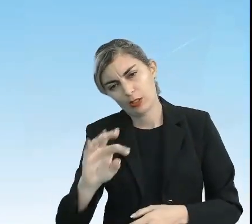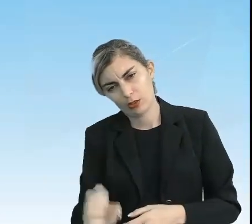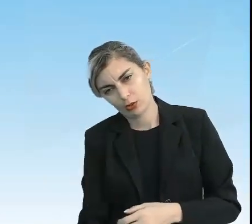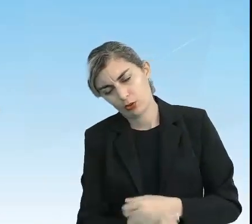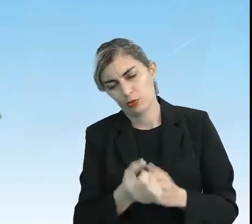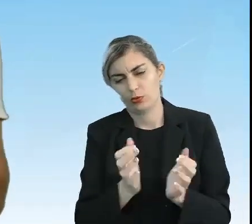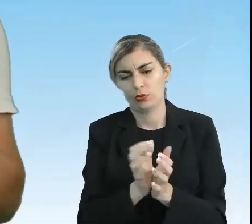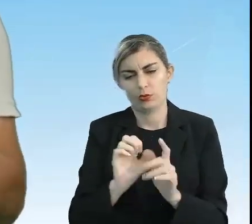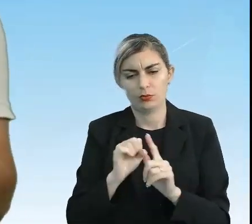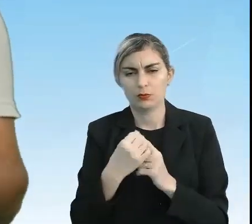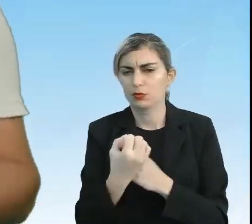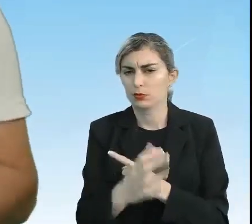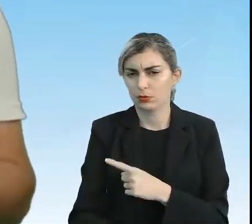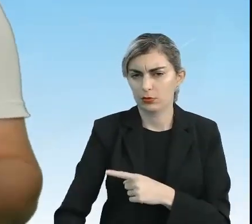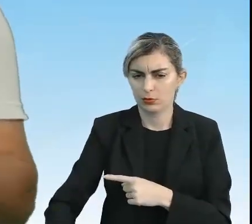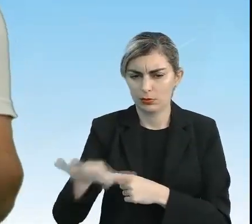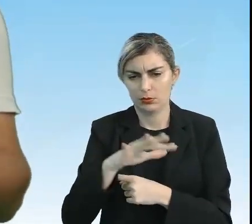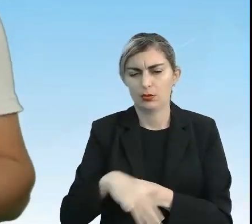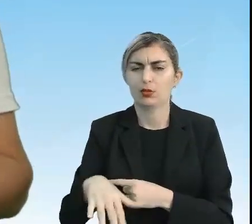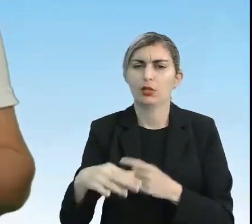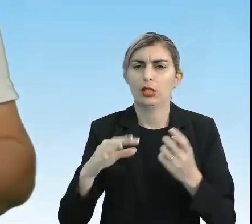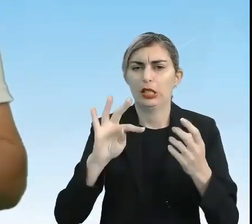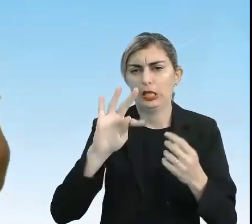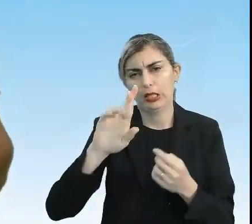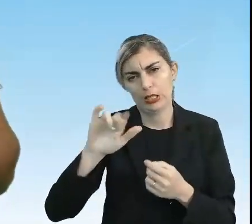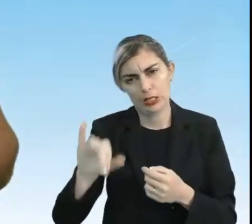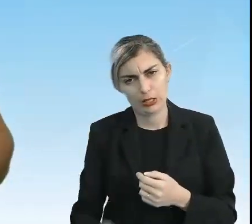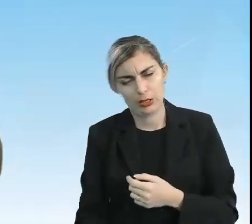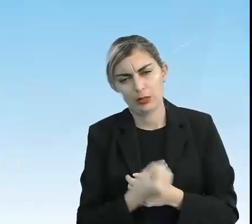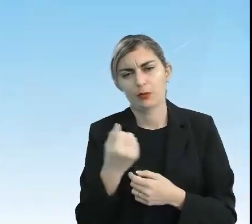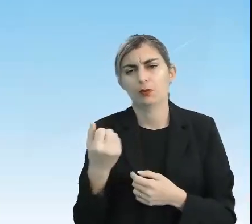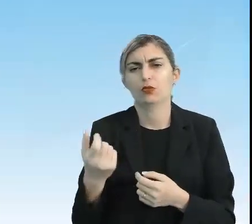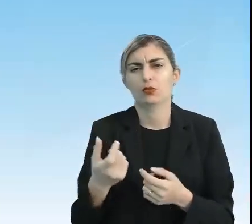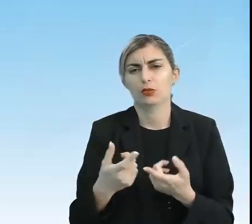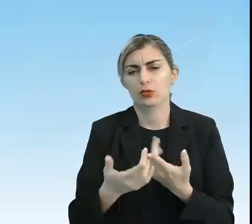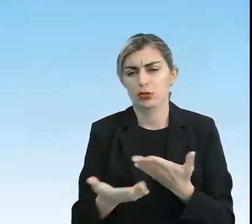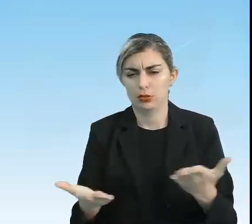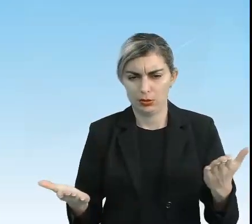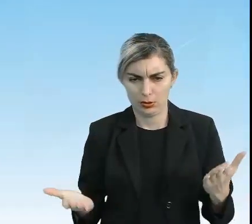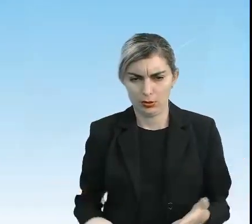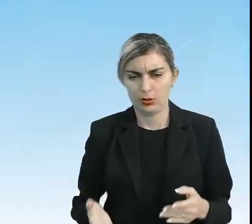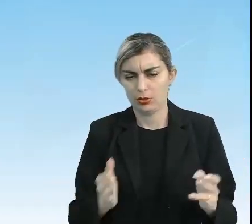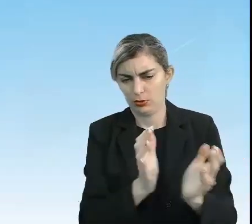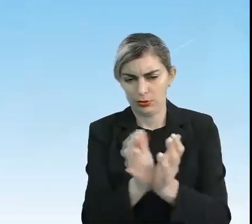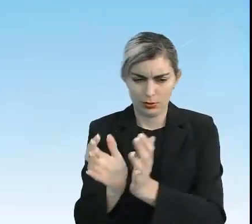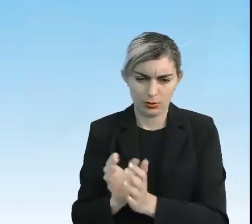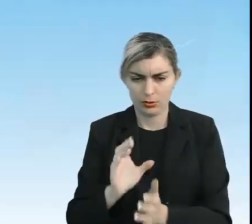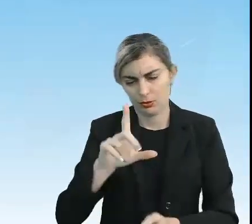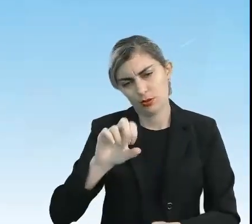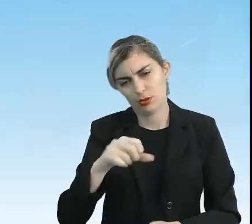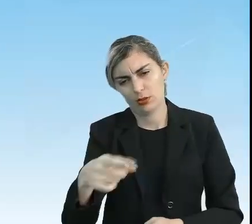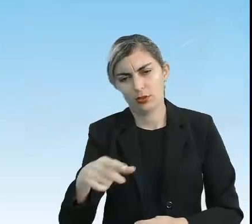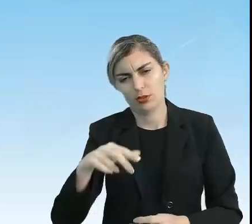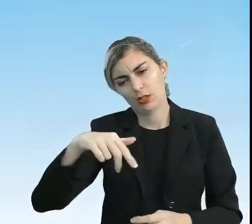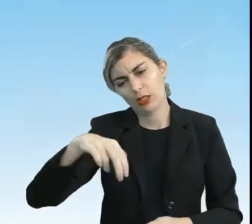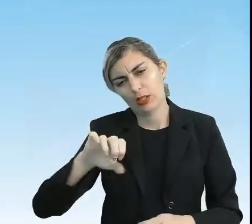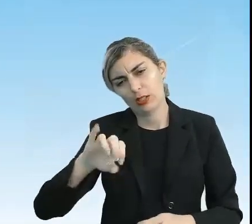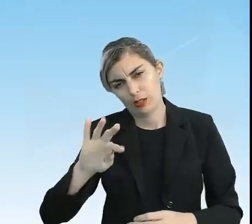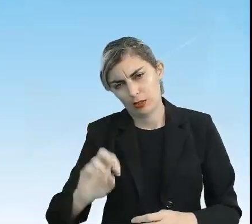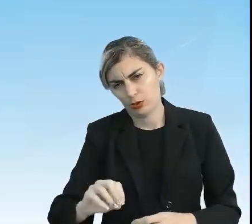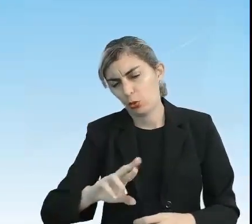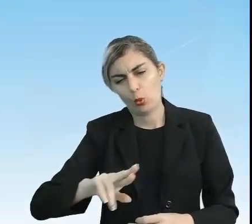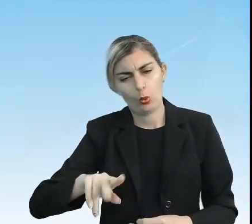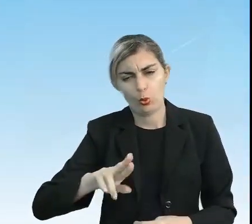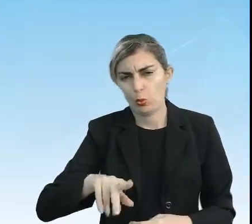chamamos os grupos sociais, às vezes chamamos as tribos, As os tribos, clãs, né? os clãs sociais. Lembrando Exatamente. que gueto e clã aqui